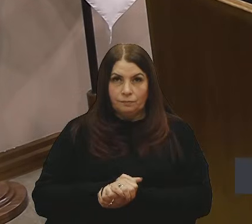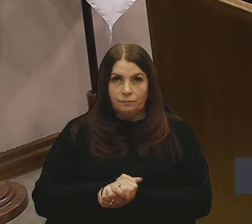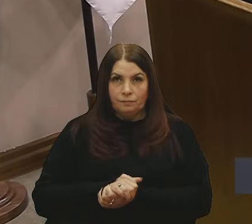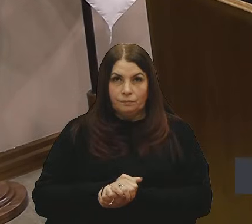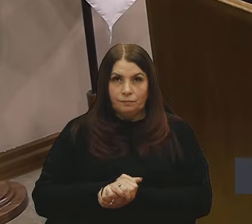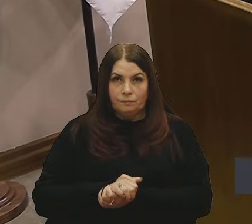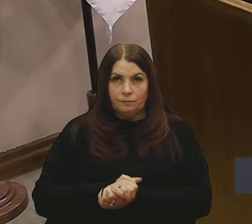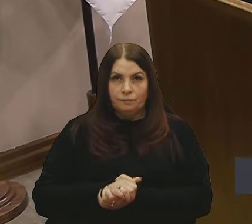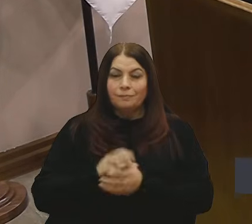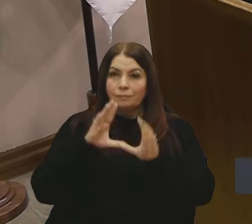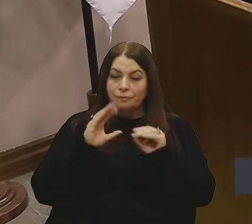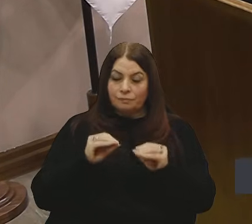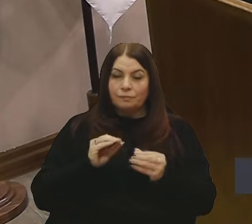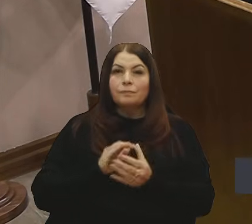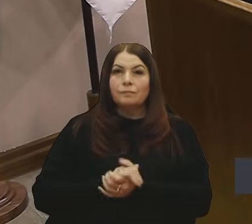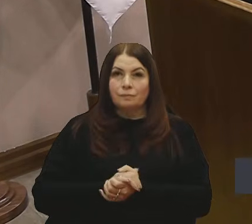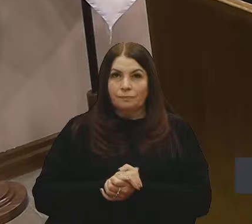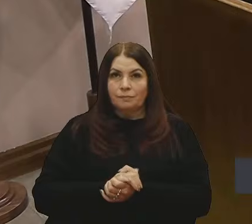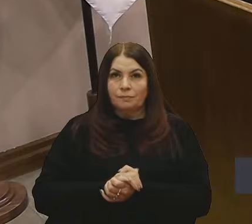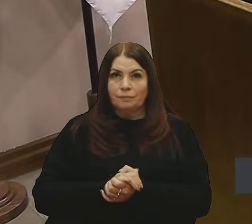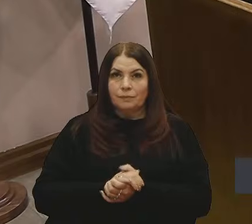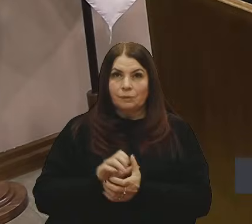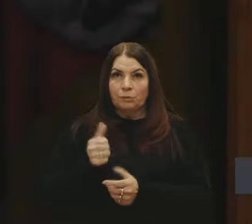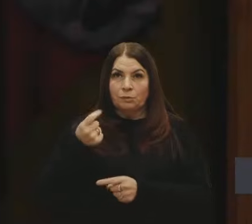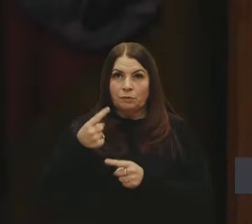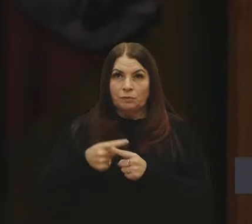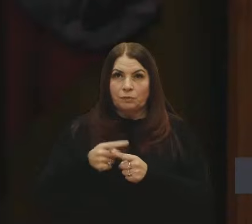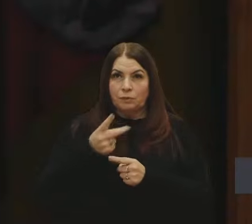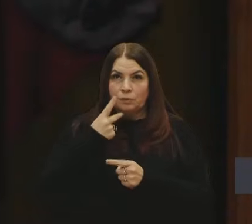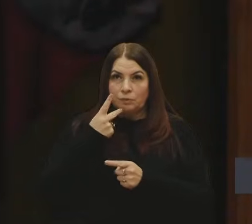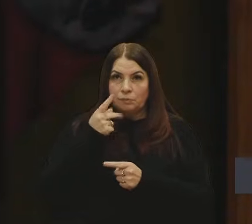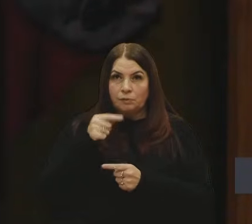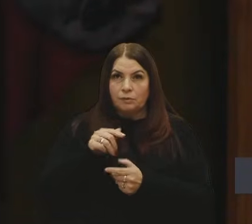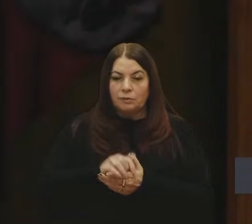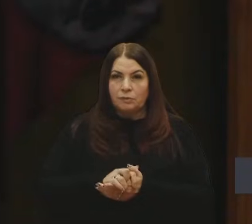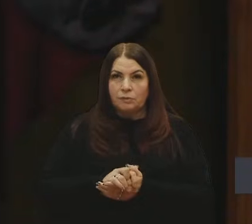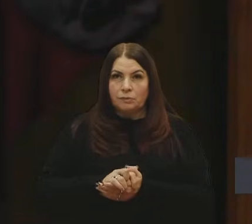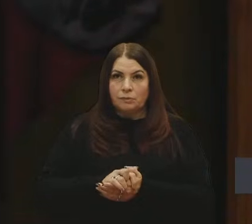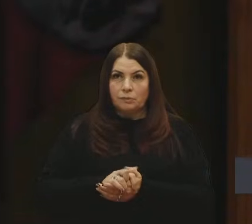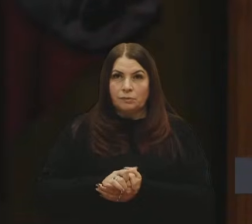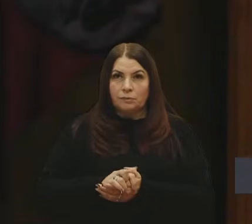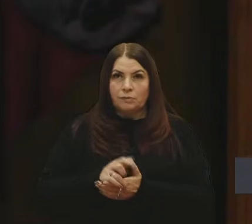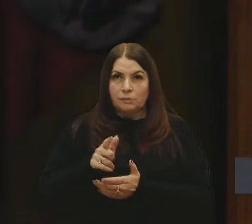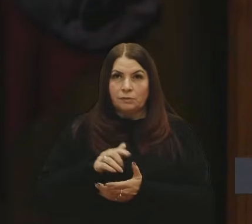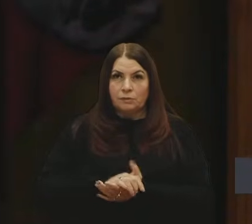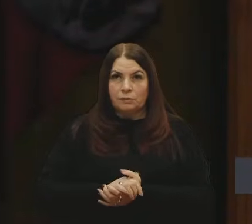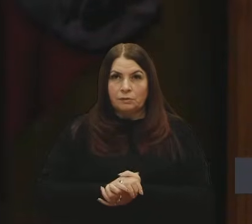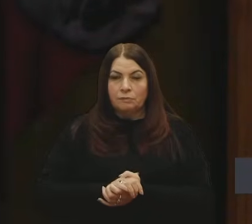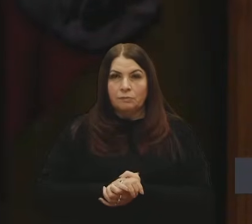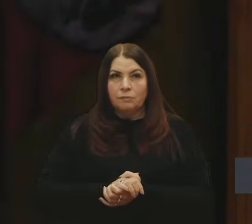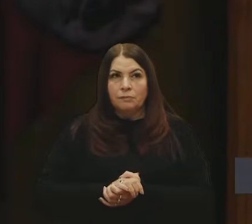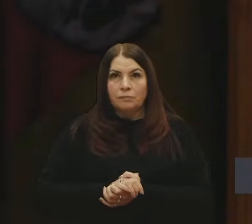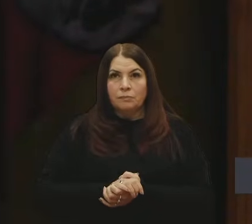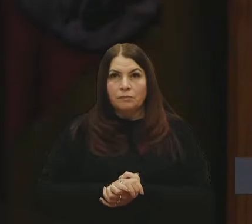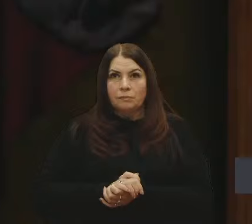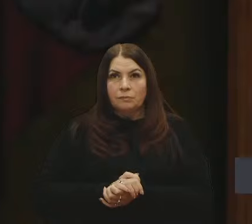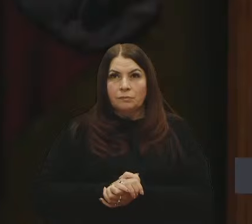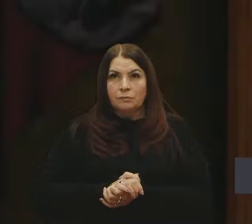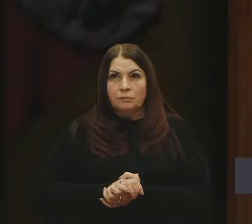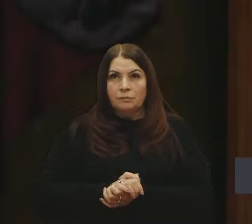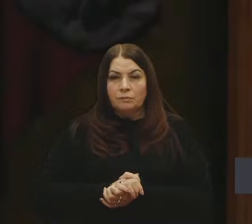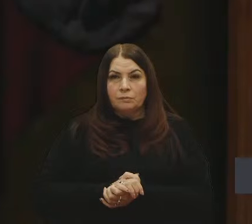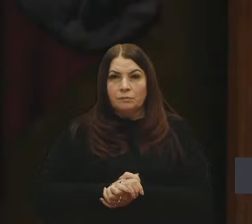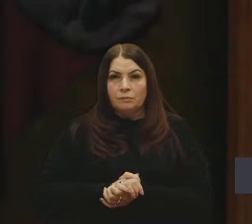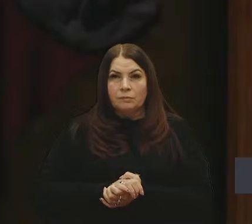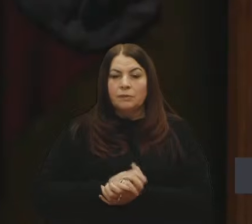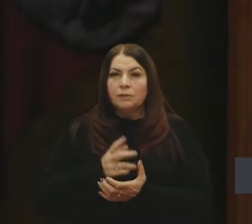Então, boa noite. Essa é a primeira vez também que eu estou falando num plenário, assim como o companheiro ali. E a companheira